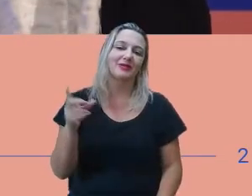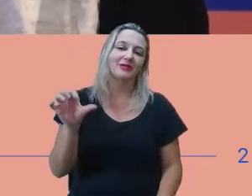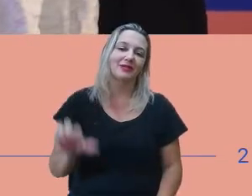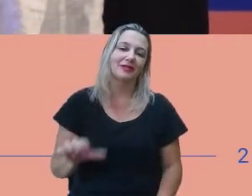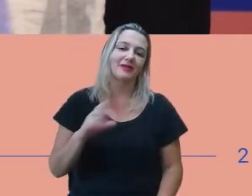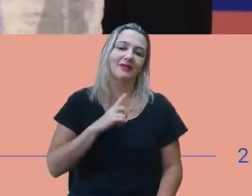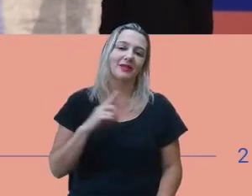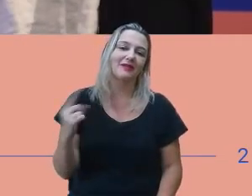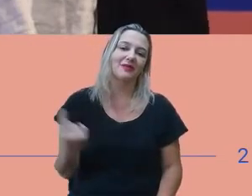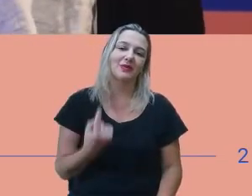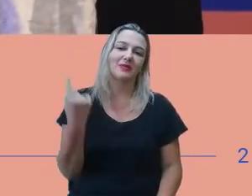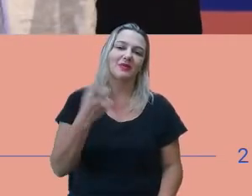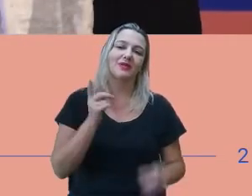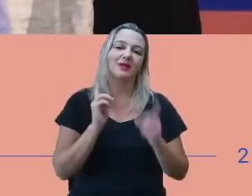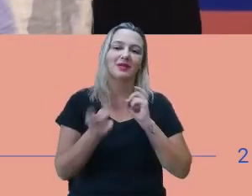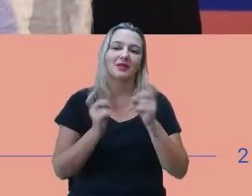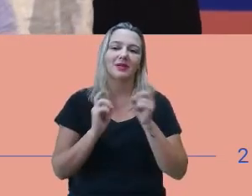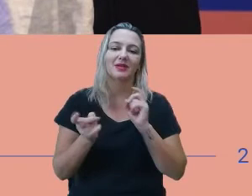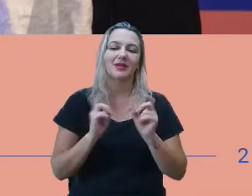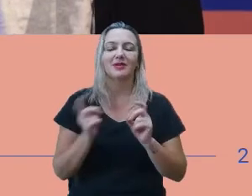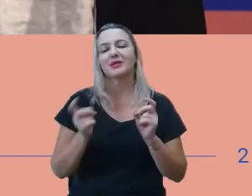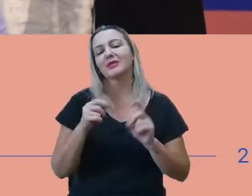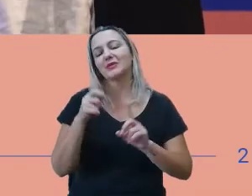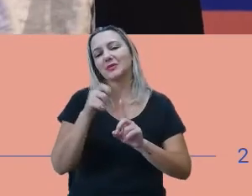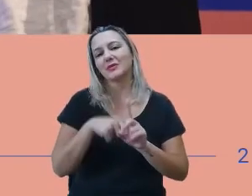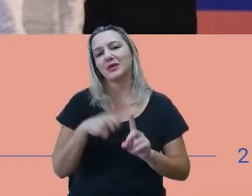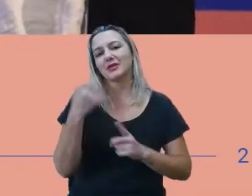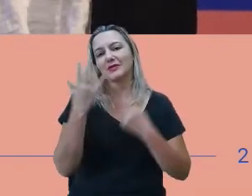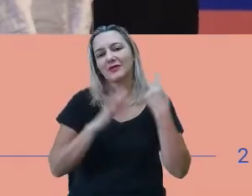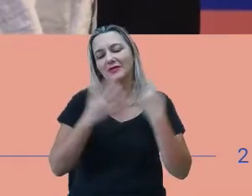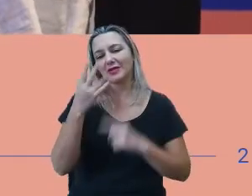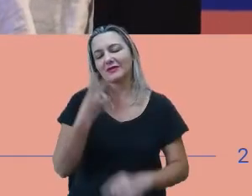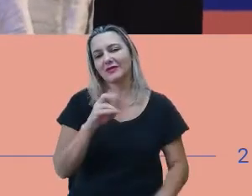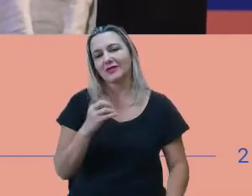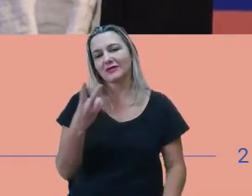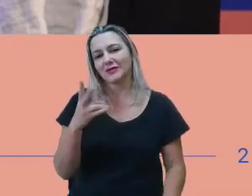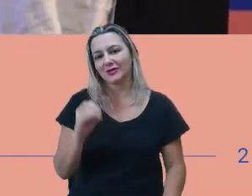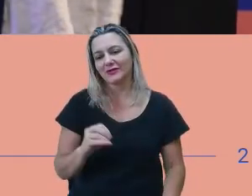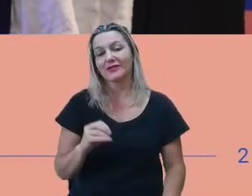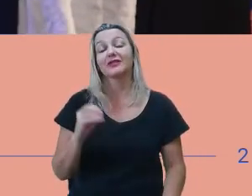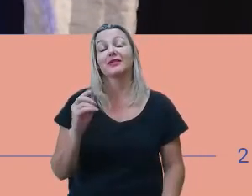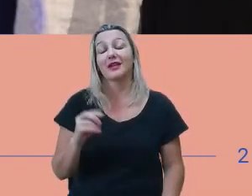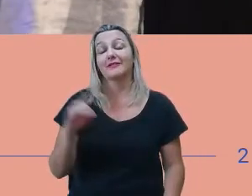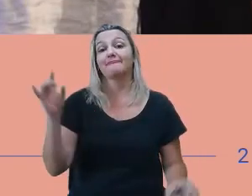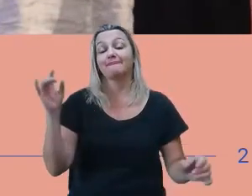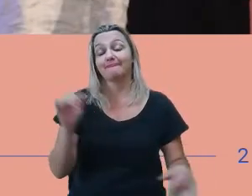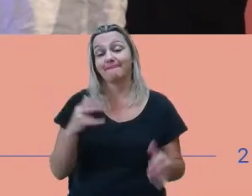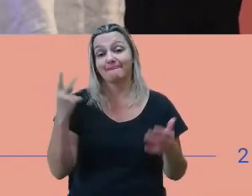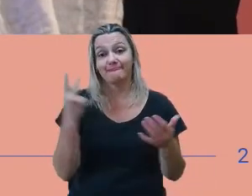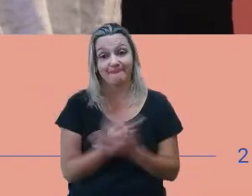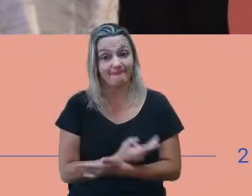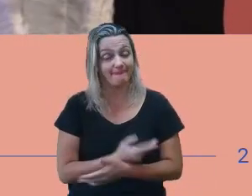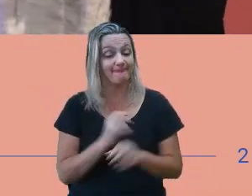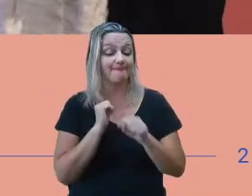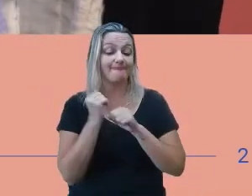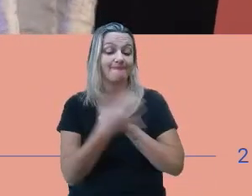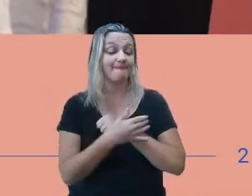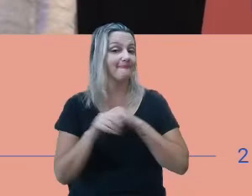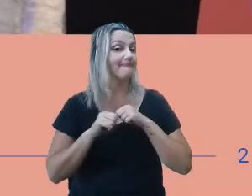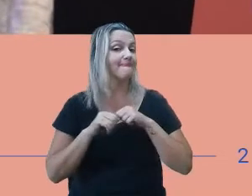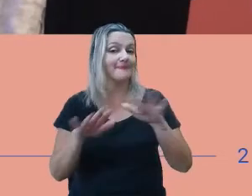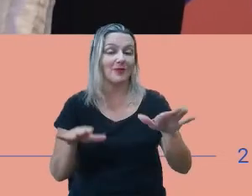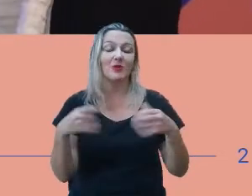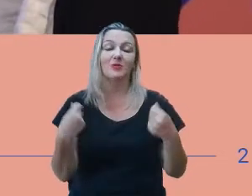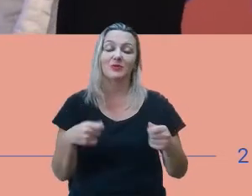nossa primeira reunião em fevereiro de 2020 veio a pandemia então a gente teve que ser modelar todo o modelo